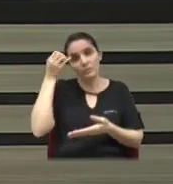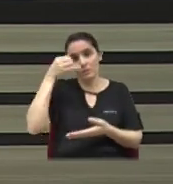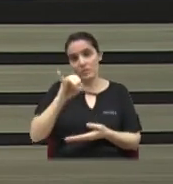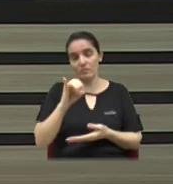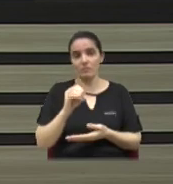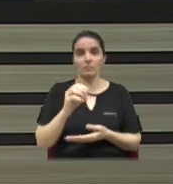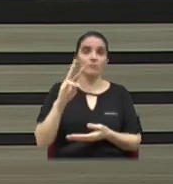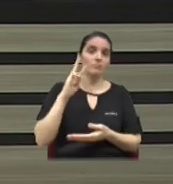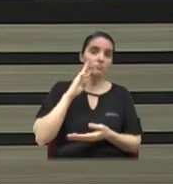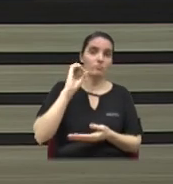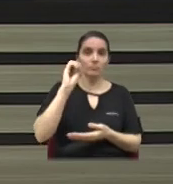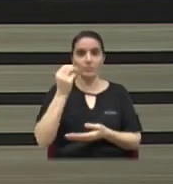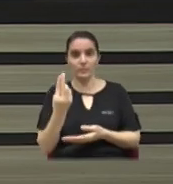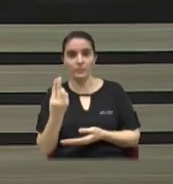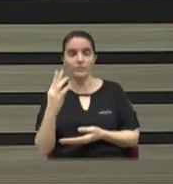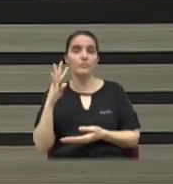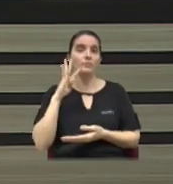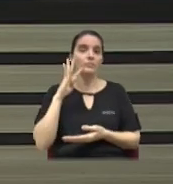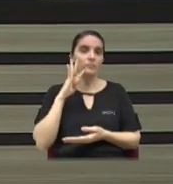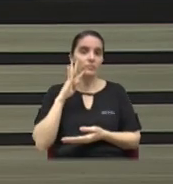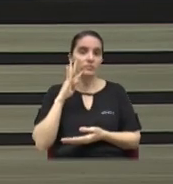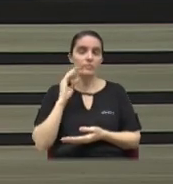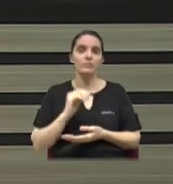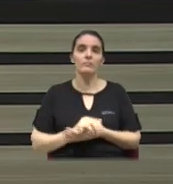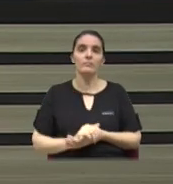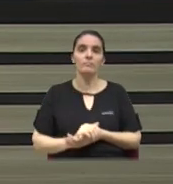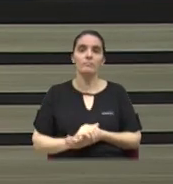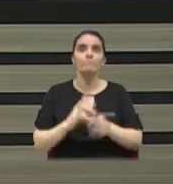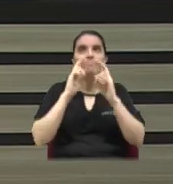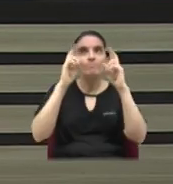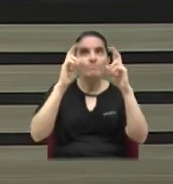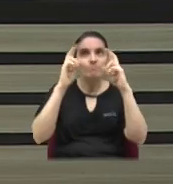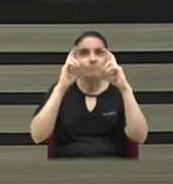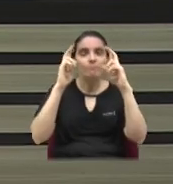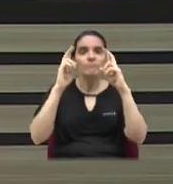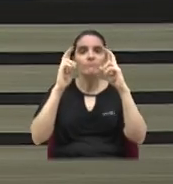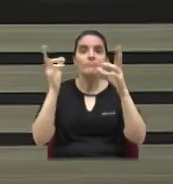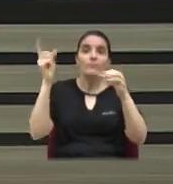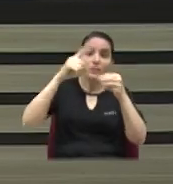terça ou na quarta. Todos eu torço para que a gente volte